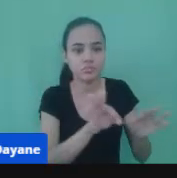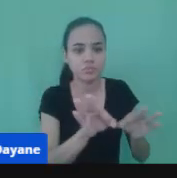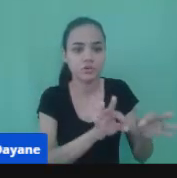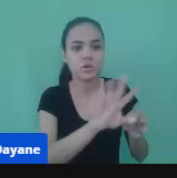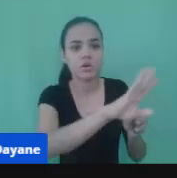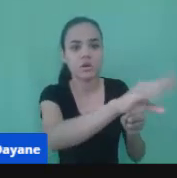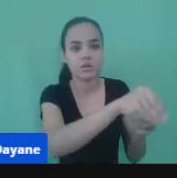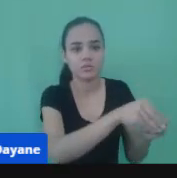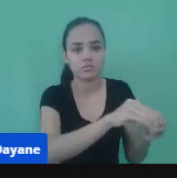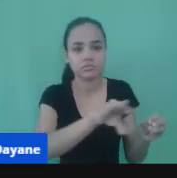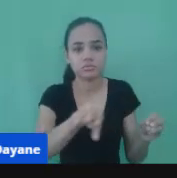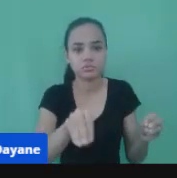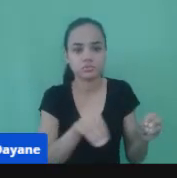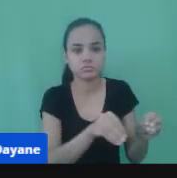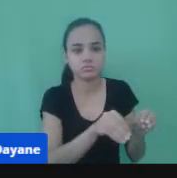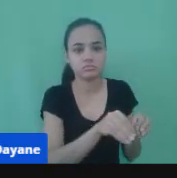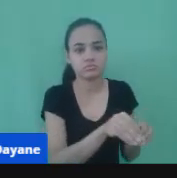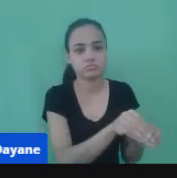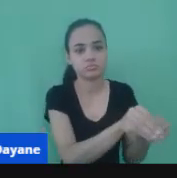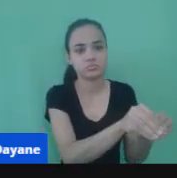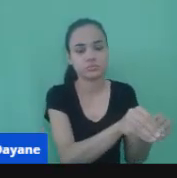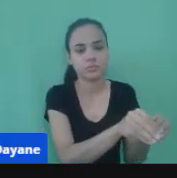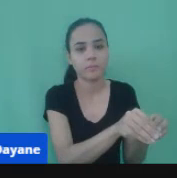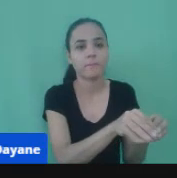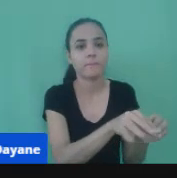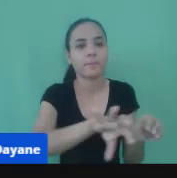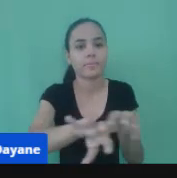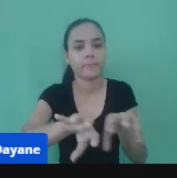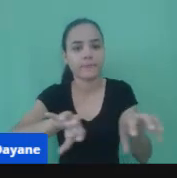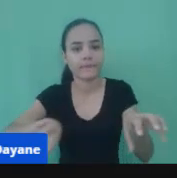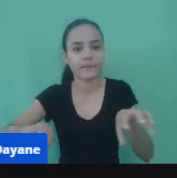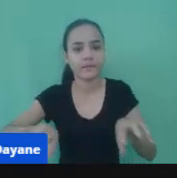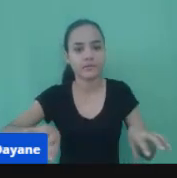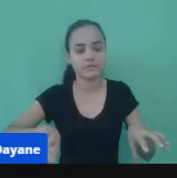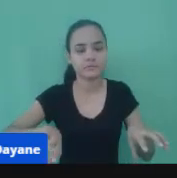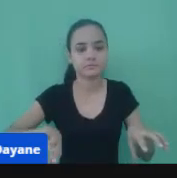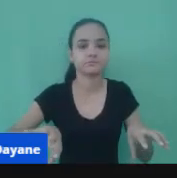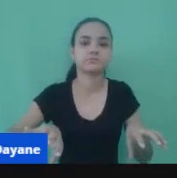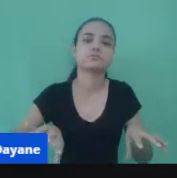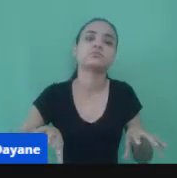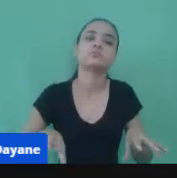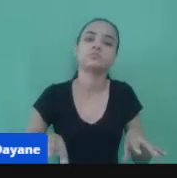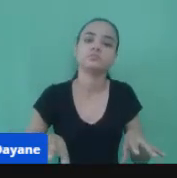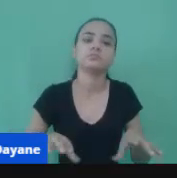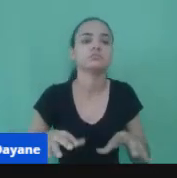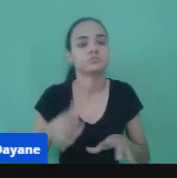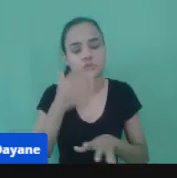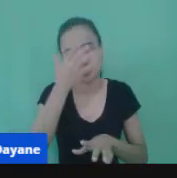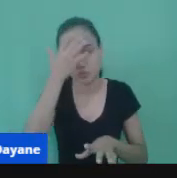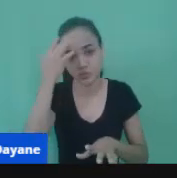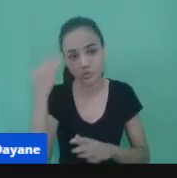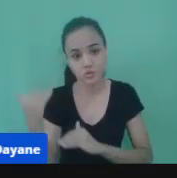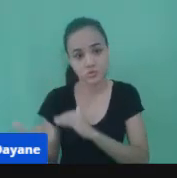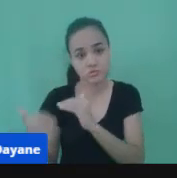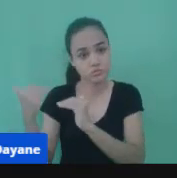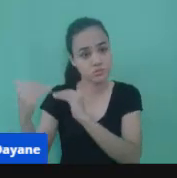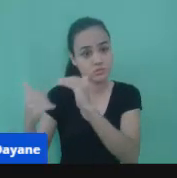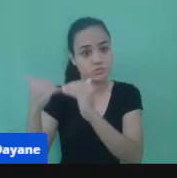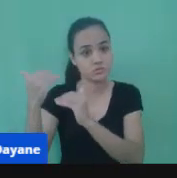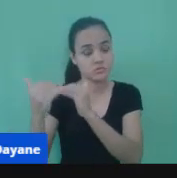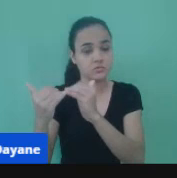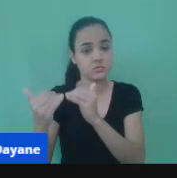os ambientalistas, não, vou colocar, as pessoas que desenvolvem, né, a educação ambiental, elas não estão mais utilizando,